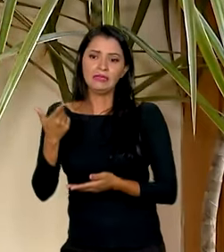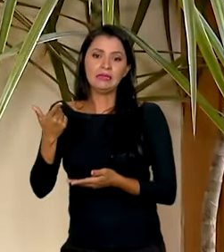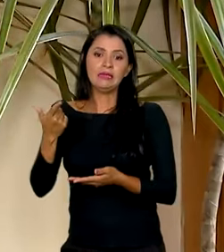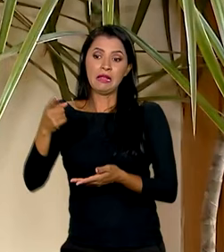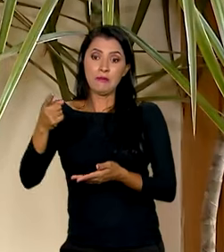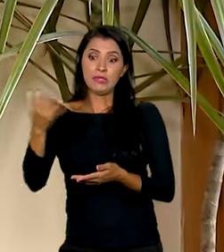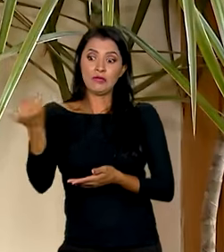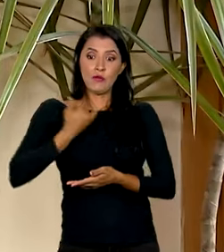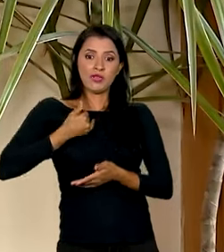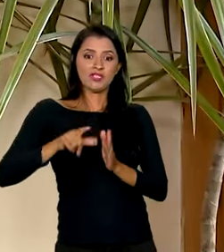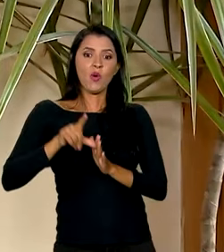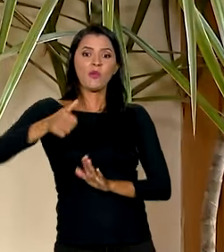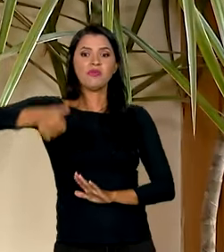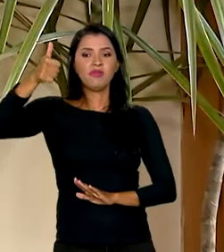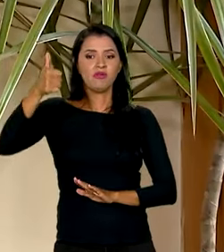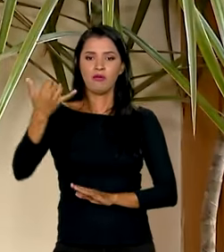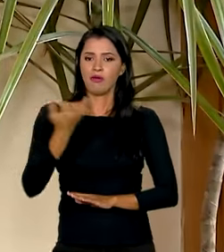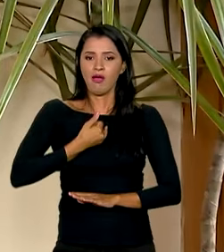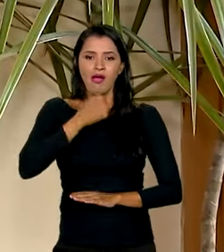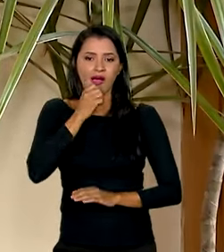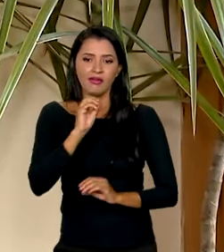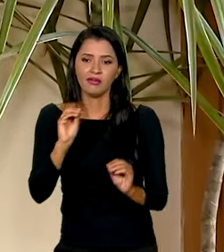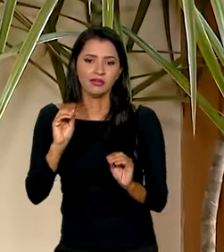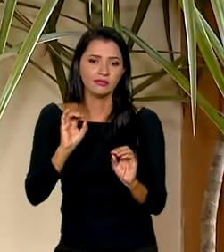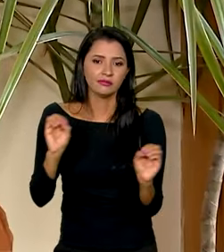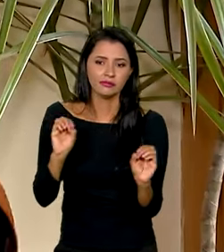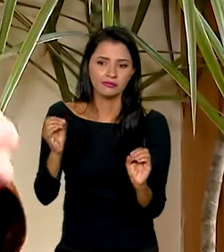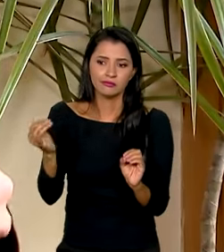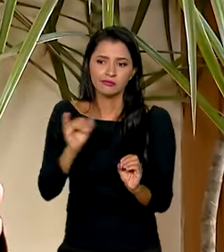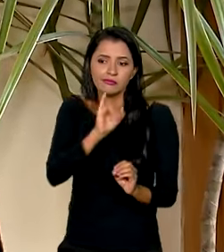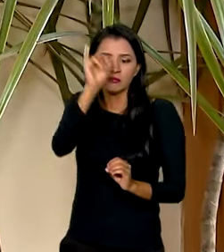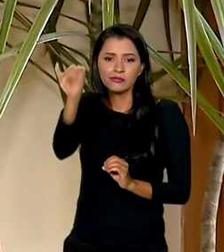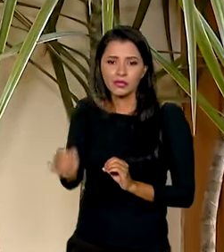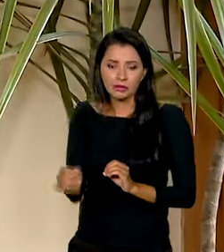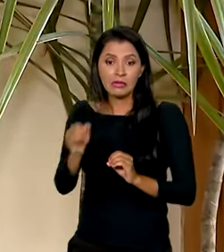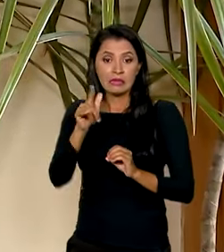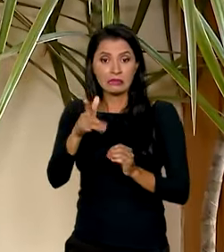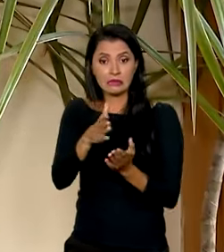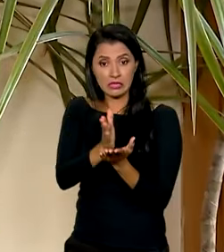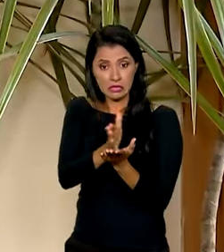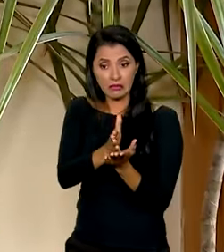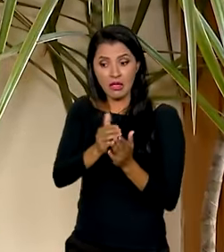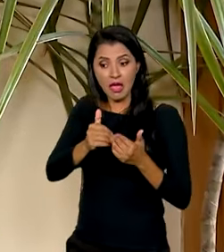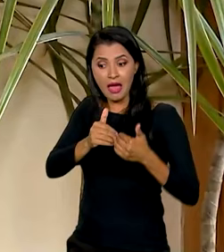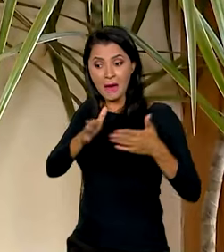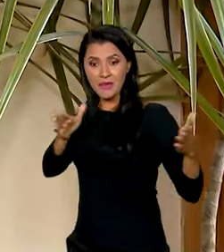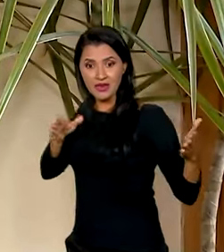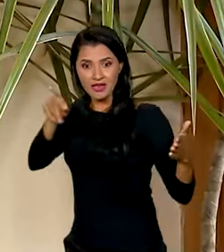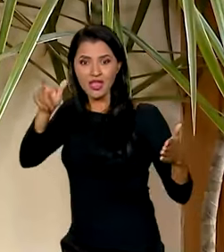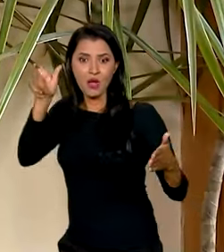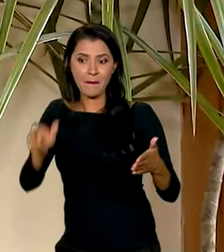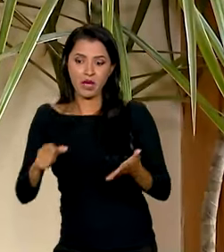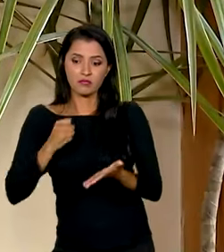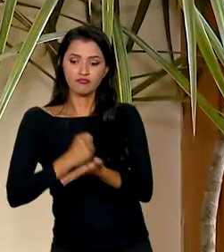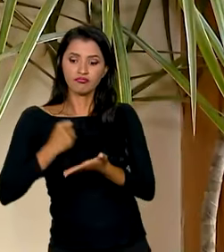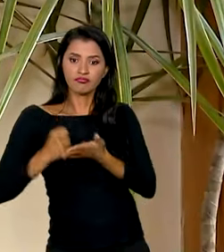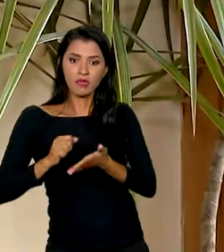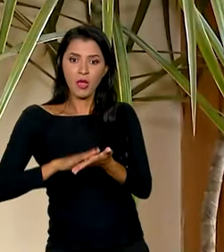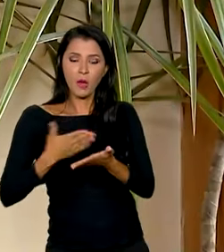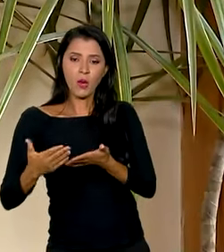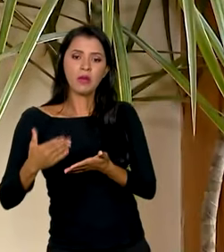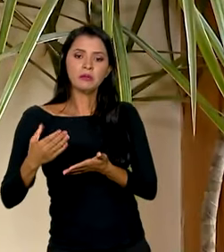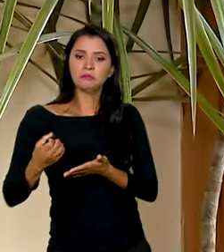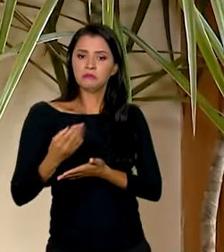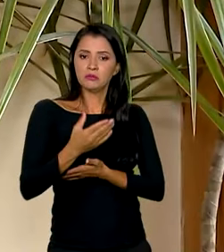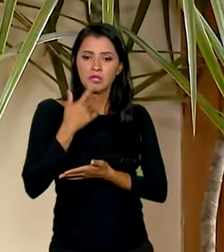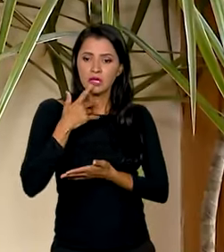receber essa informação. Uhum. Ele ainda não recebeu. Sim. Né? Então, se abrir a fronteira e o rapaz que carimba o passaporte na fronteira